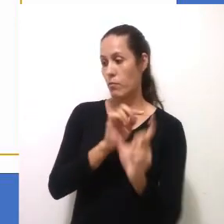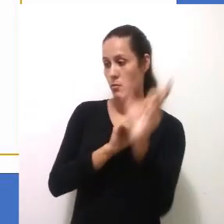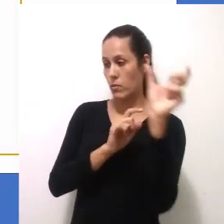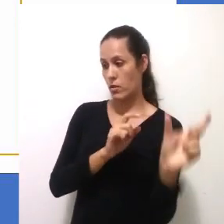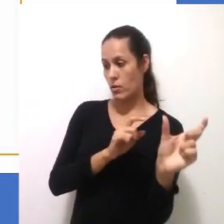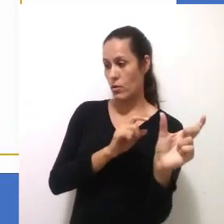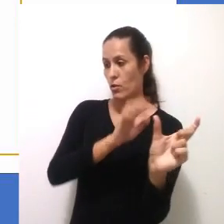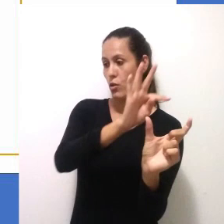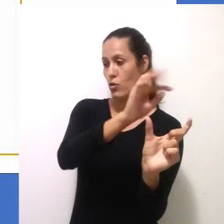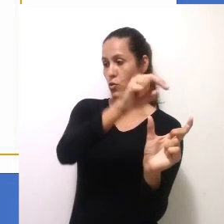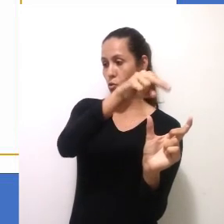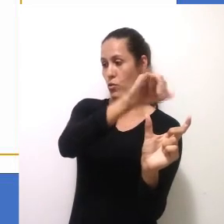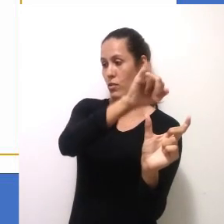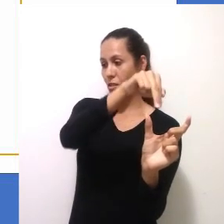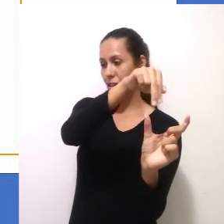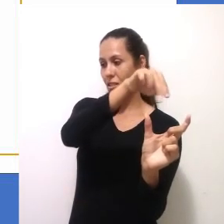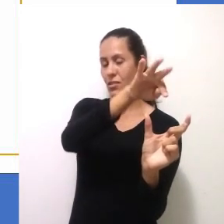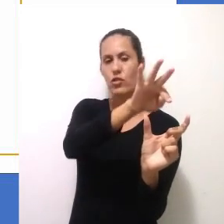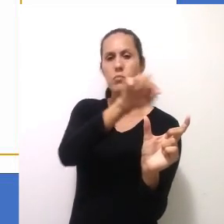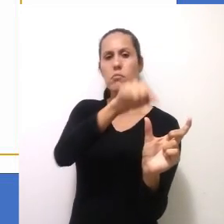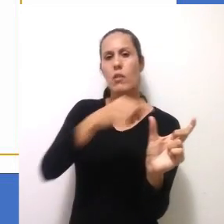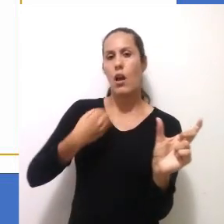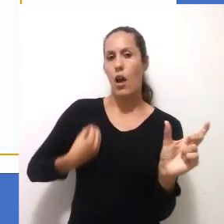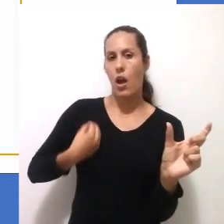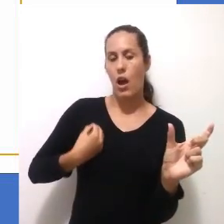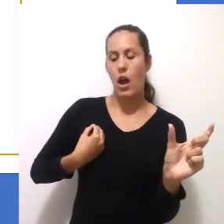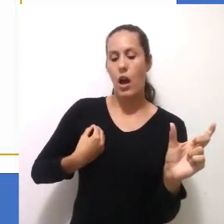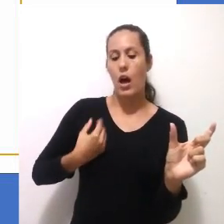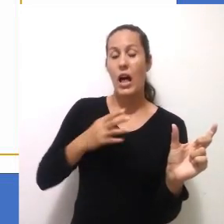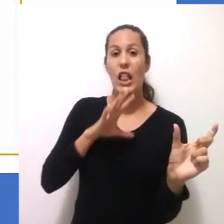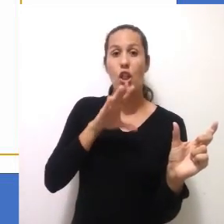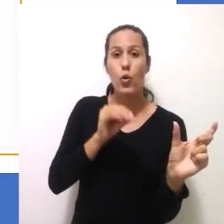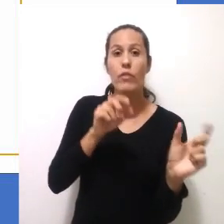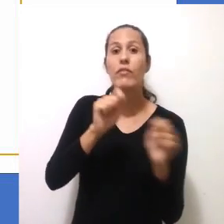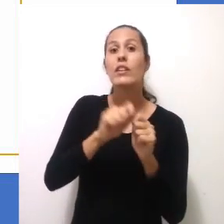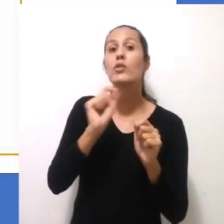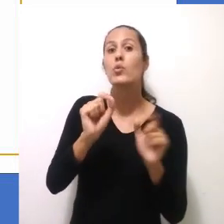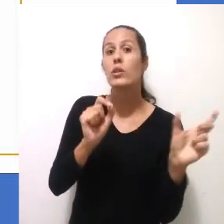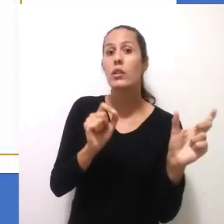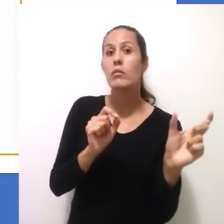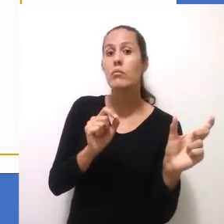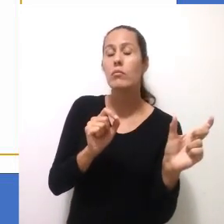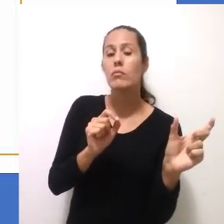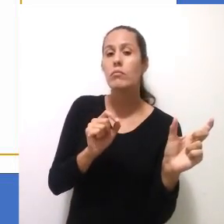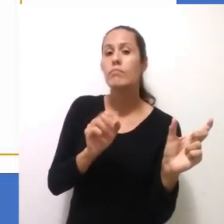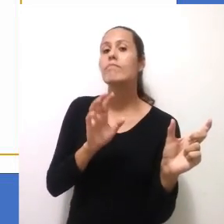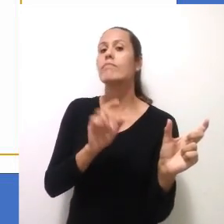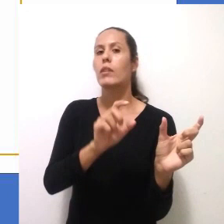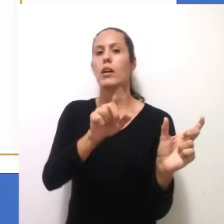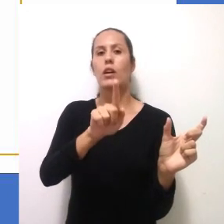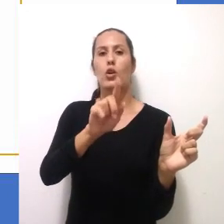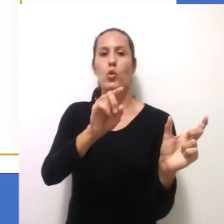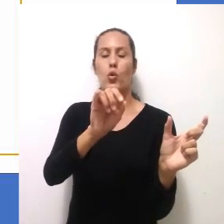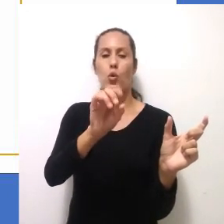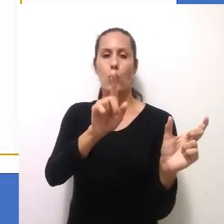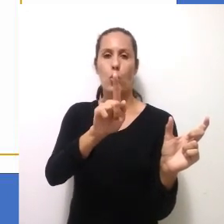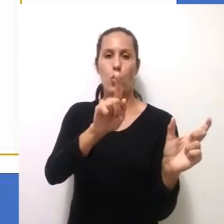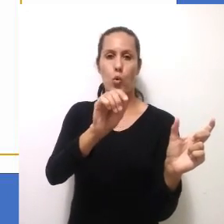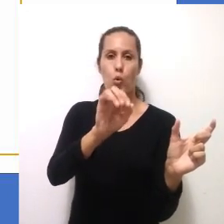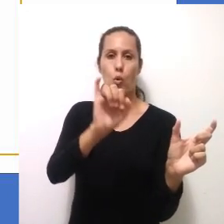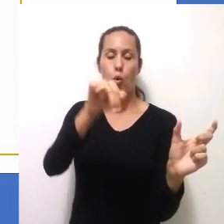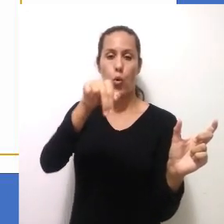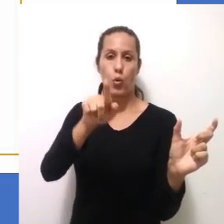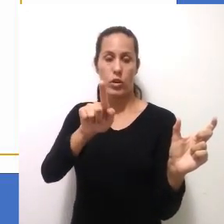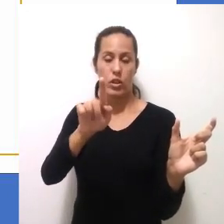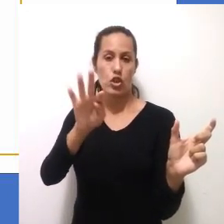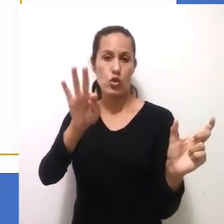O que você vai fazer essa noite que você planejou? Aí você vai usar o going to. Eu tenho uma outra. After